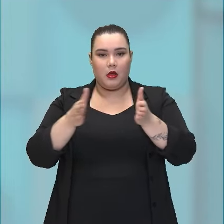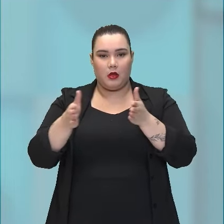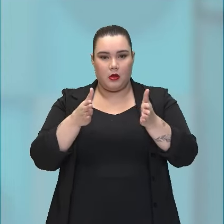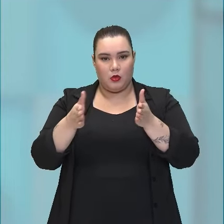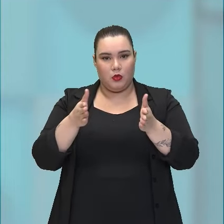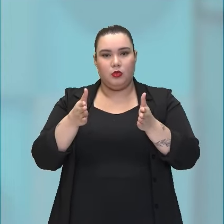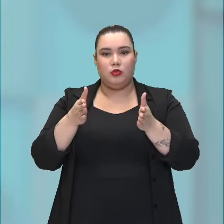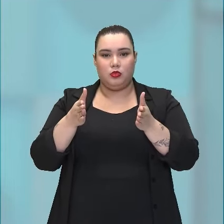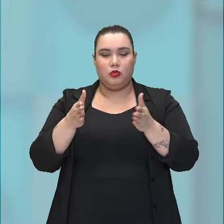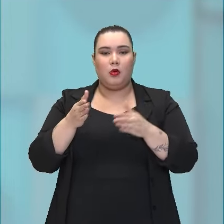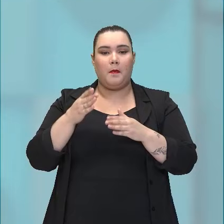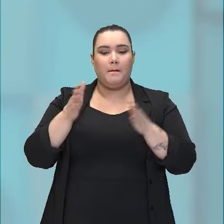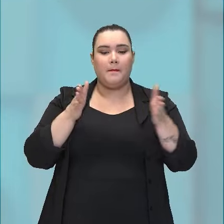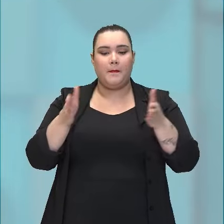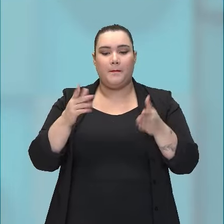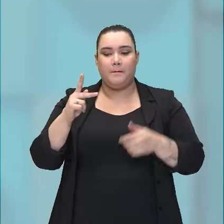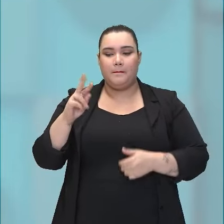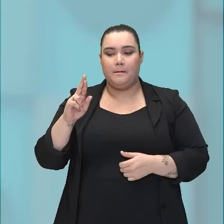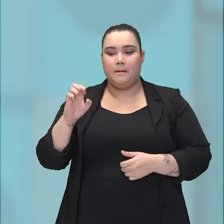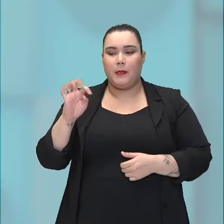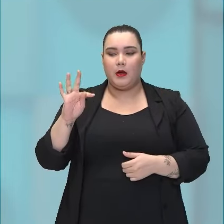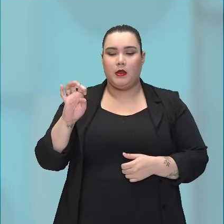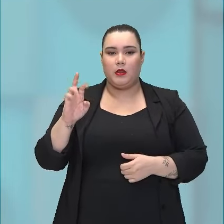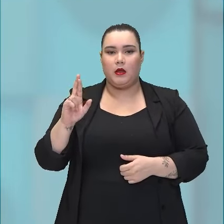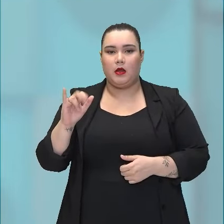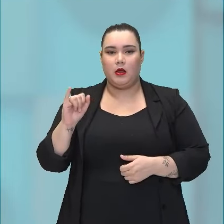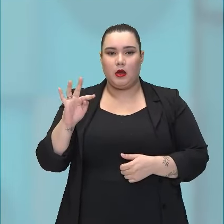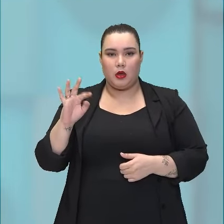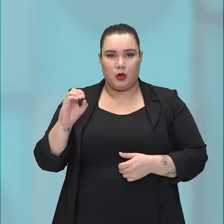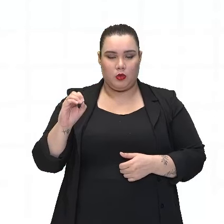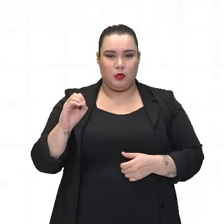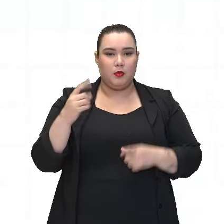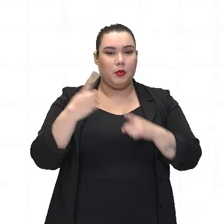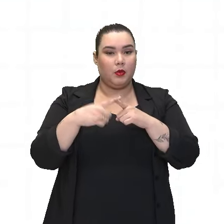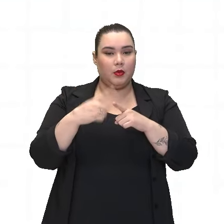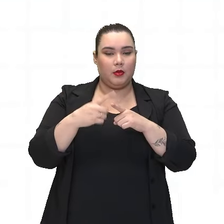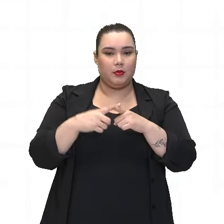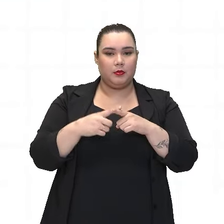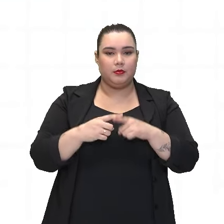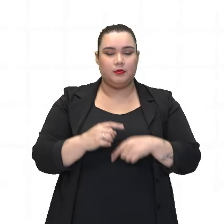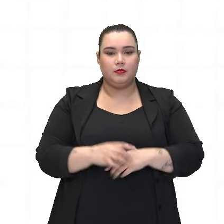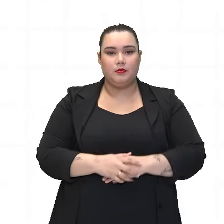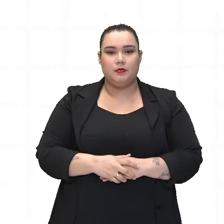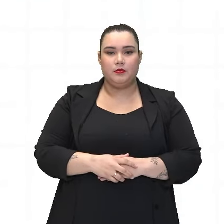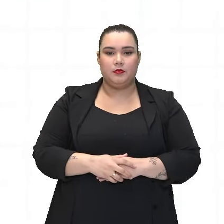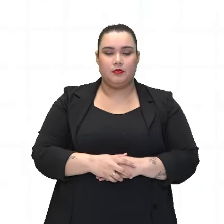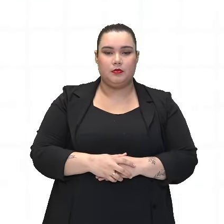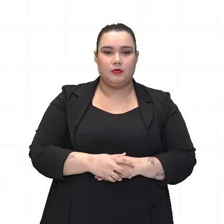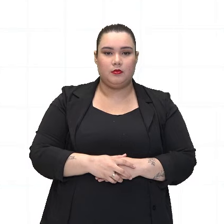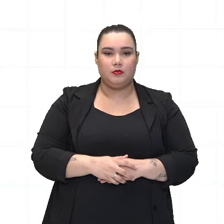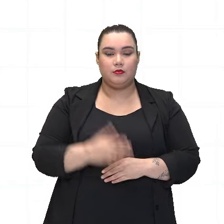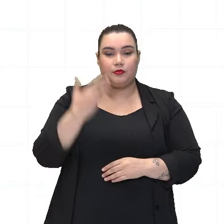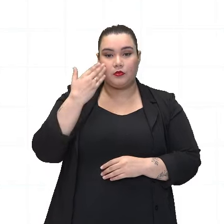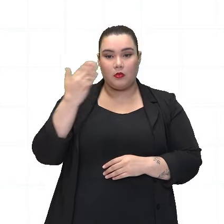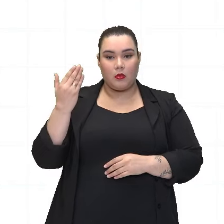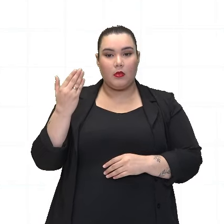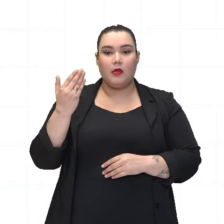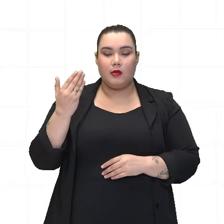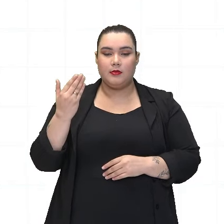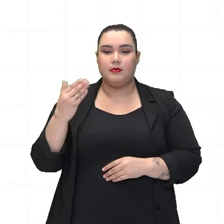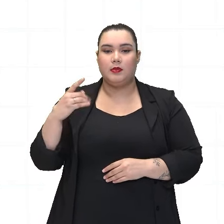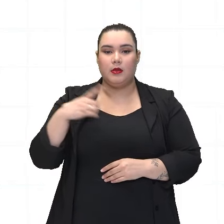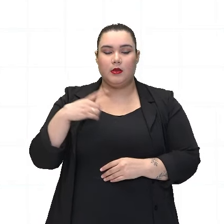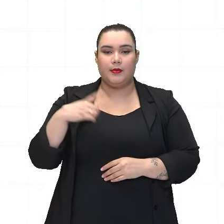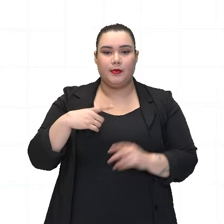no pretérito, certo? No tempo pretérito. Por quê? Mostrando aí para vocês mais uma vez a nossa sequência, porque nós vamos ter